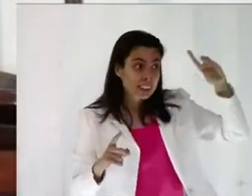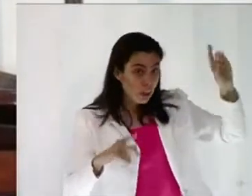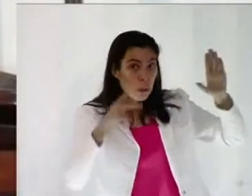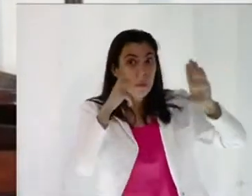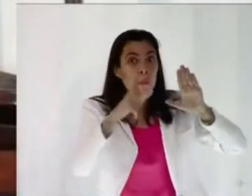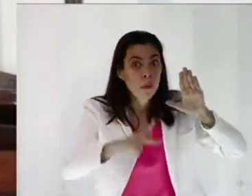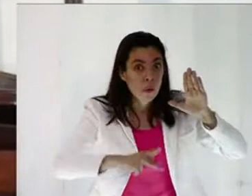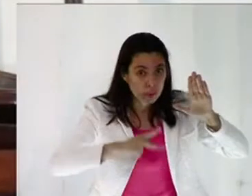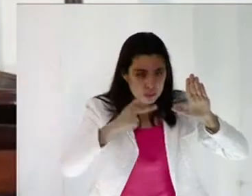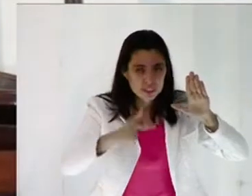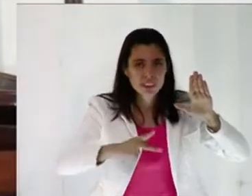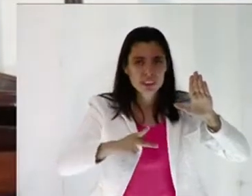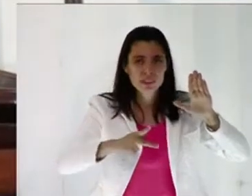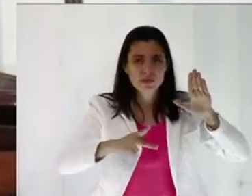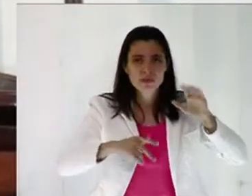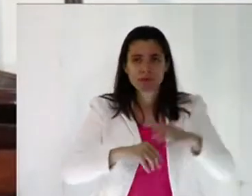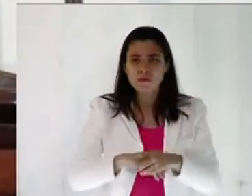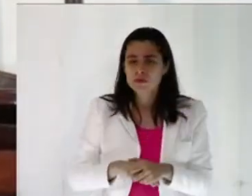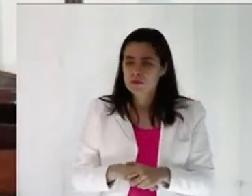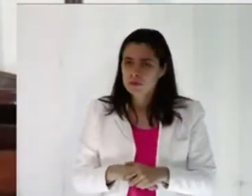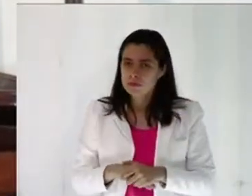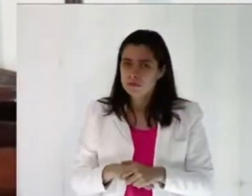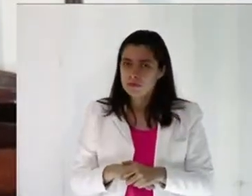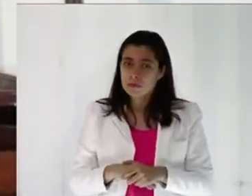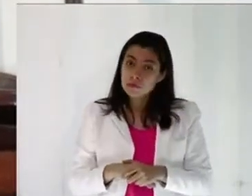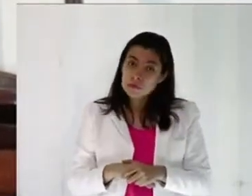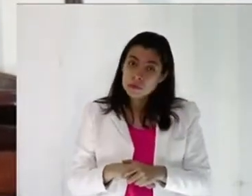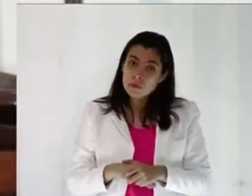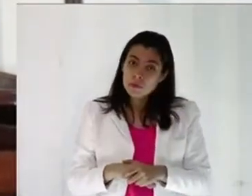Sara. Sabemos que no meio desse percurso, nesses